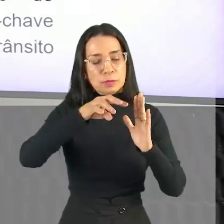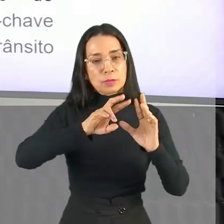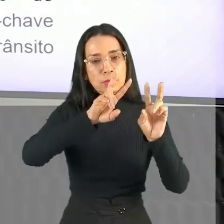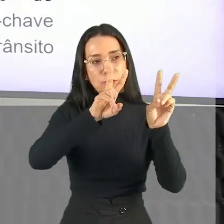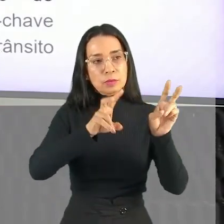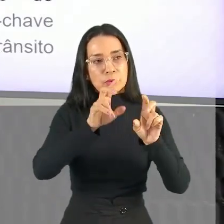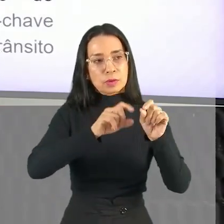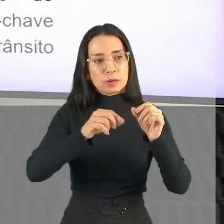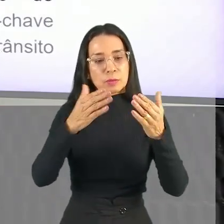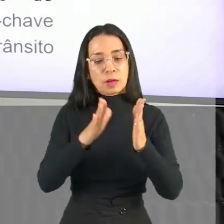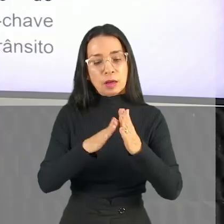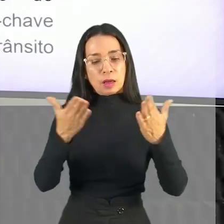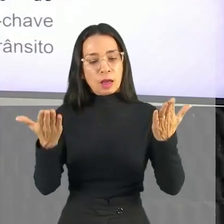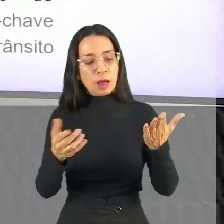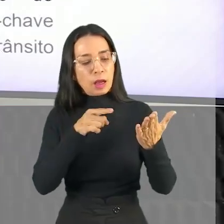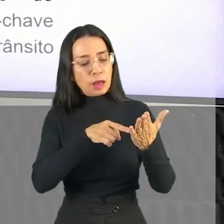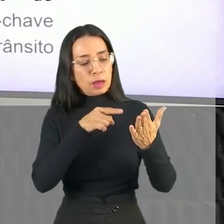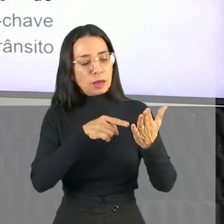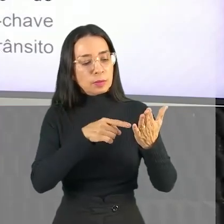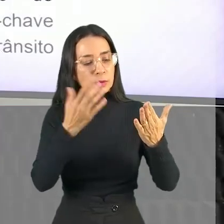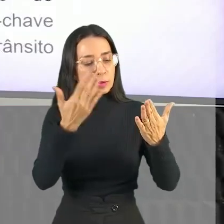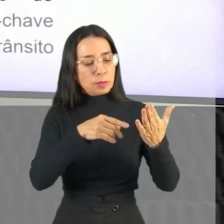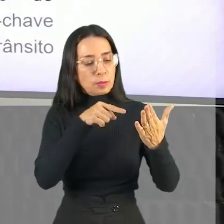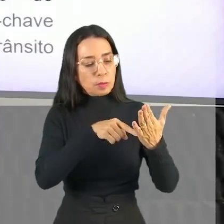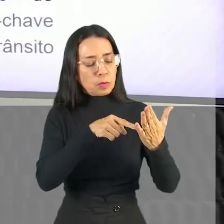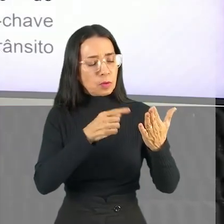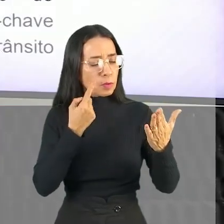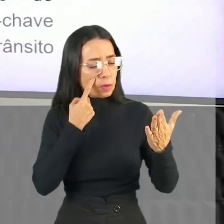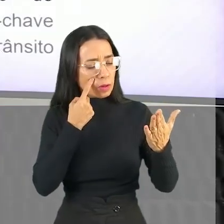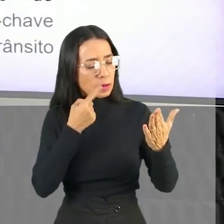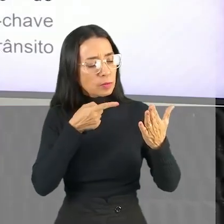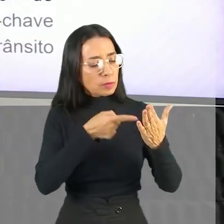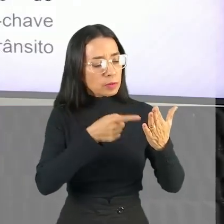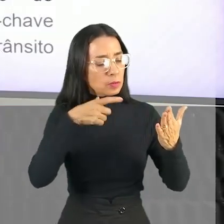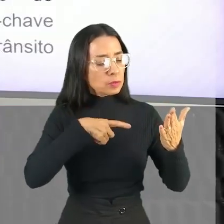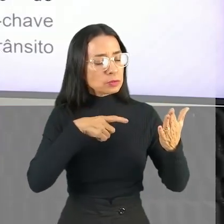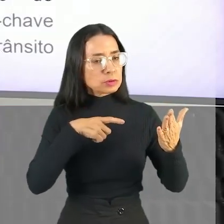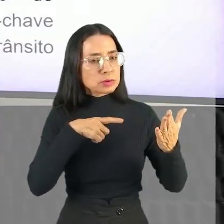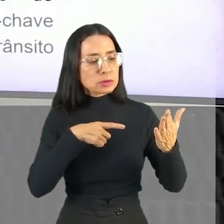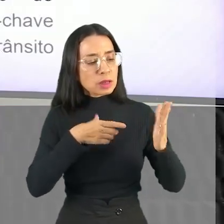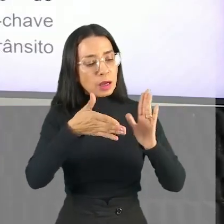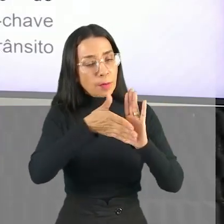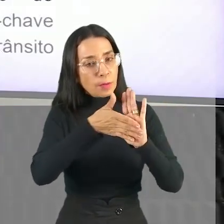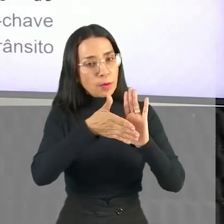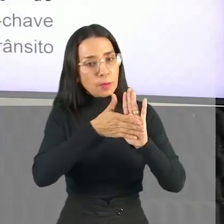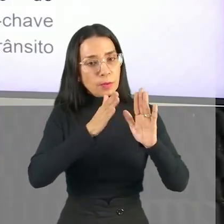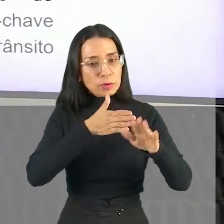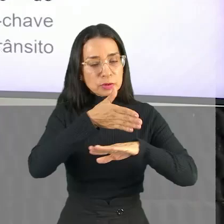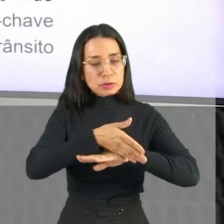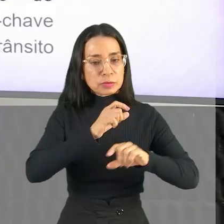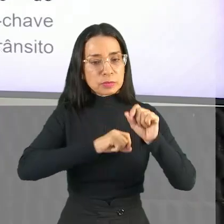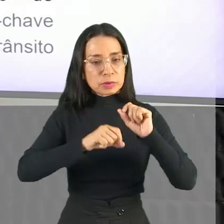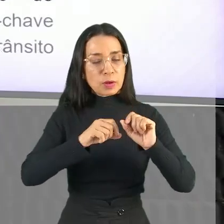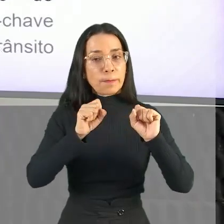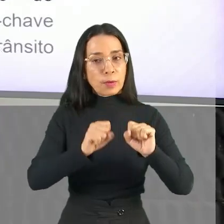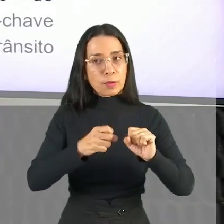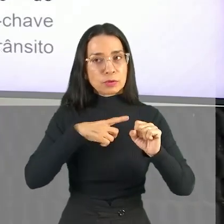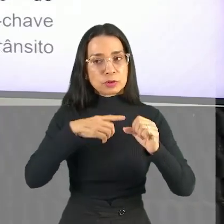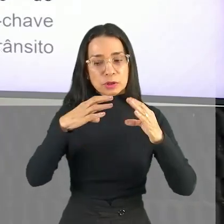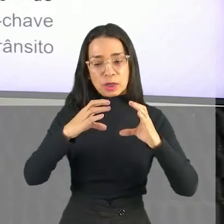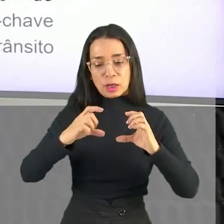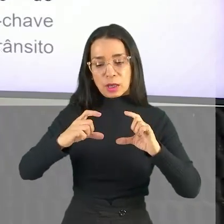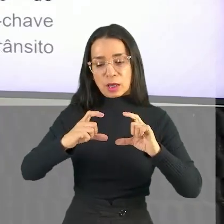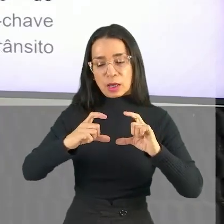abre a prova, localiza onde está a proposta de intervenção, que pode aparecer no meio da prova, pode aparecer